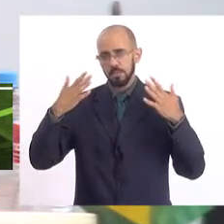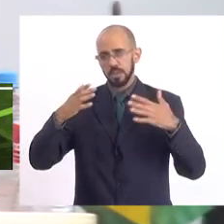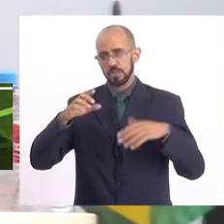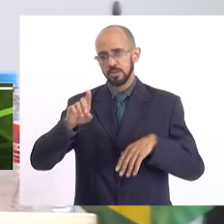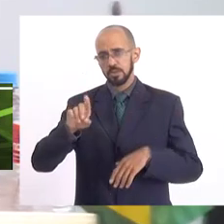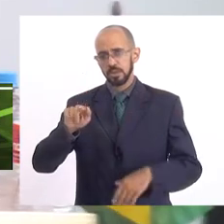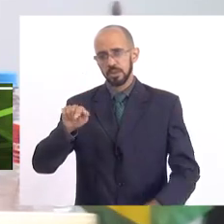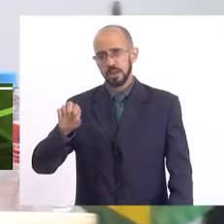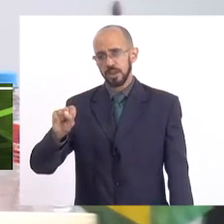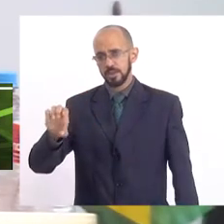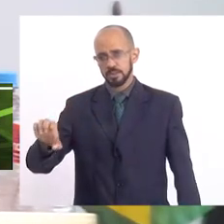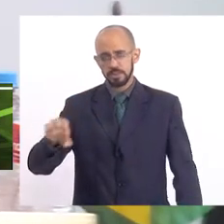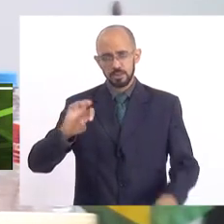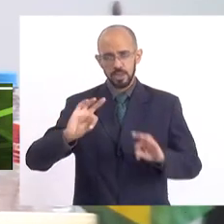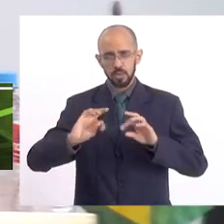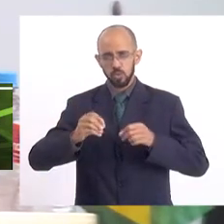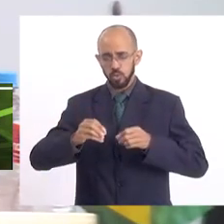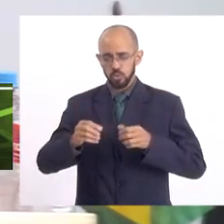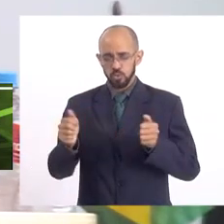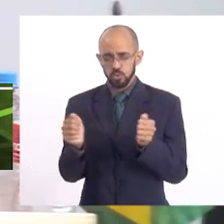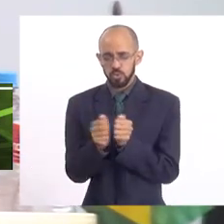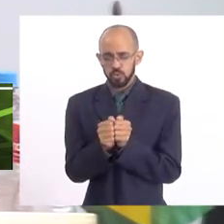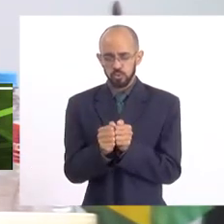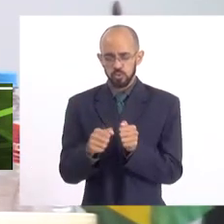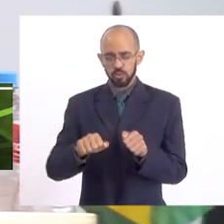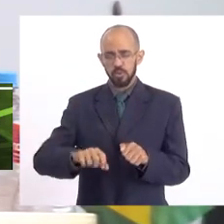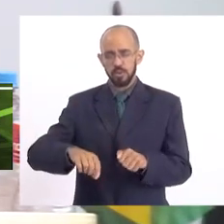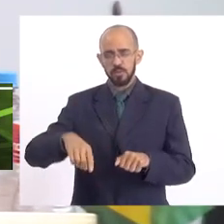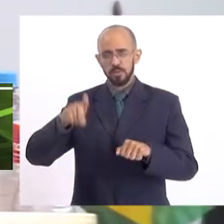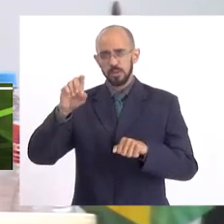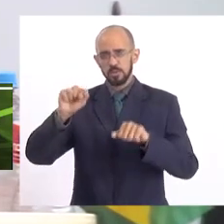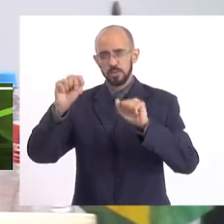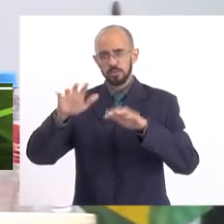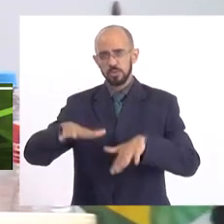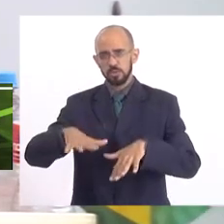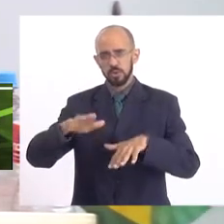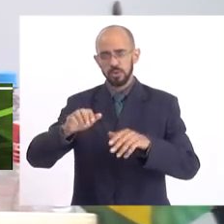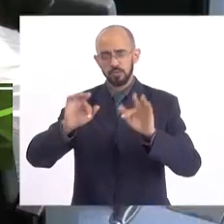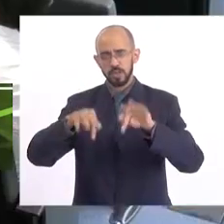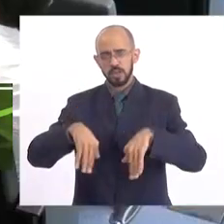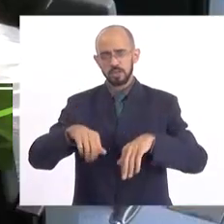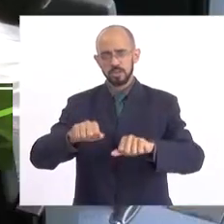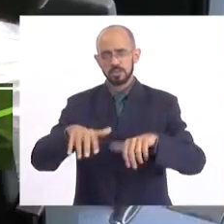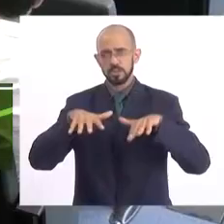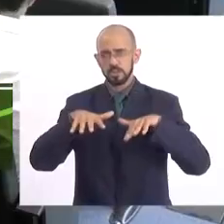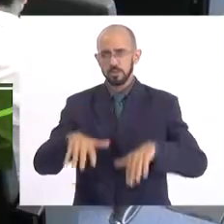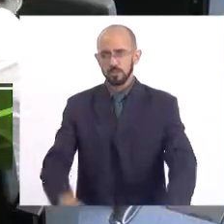novo Degas e a todos os envolvidos. Fiquem com Deus. Está encerrada a sessão.